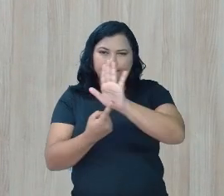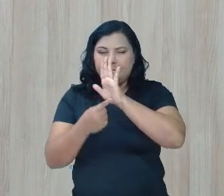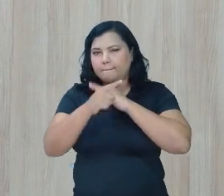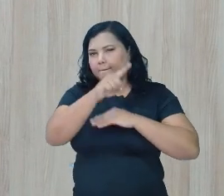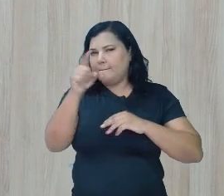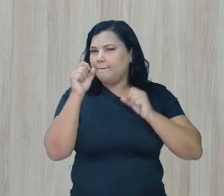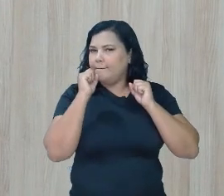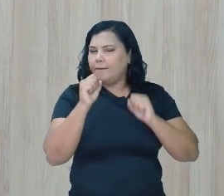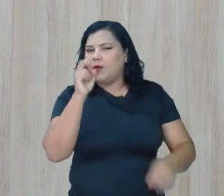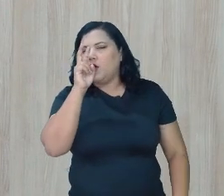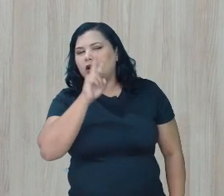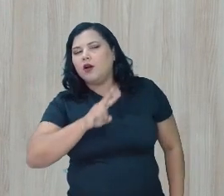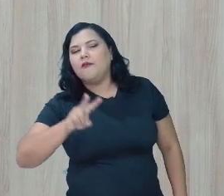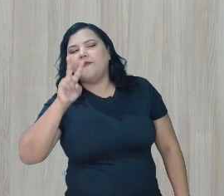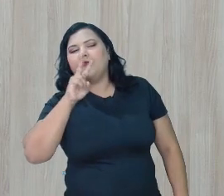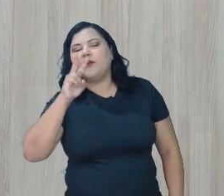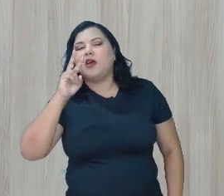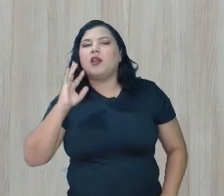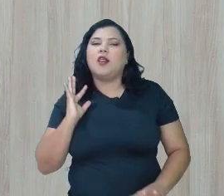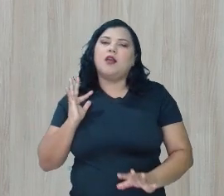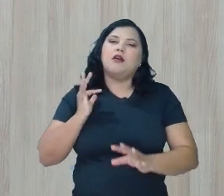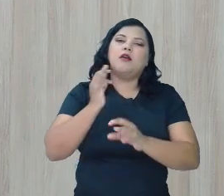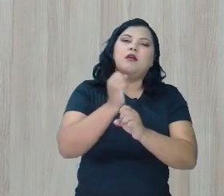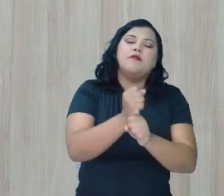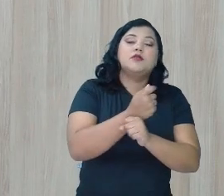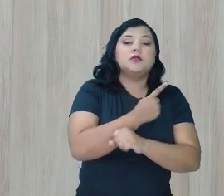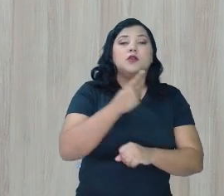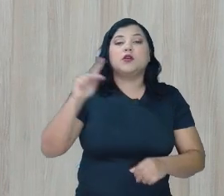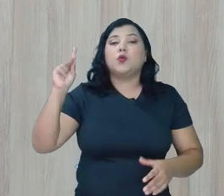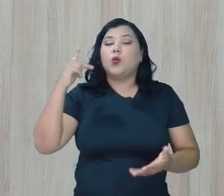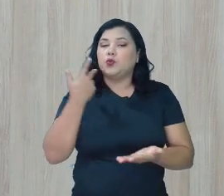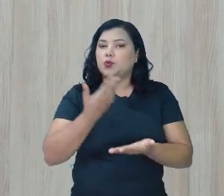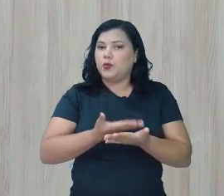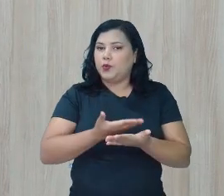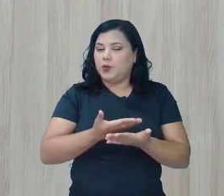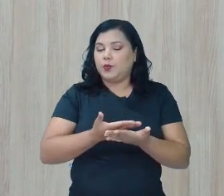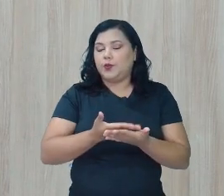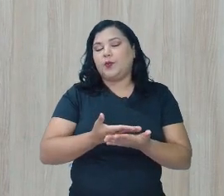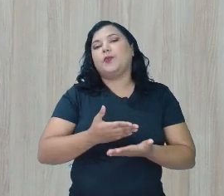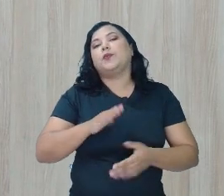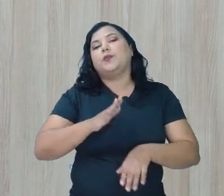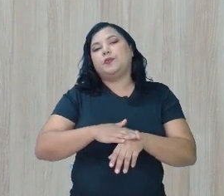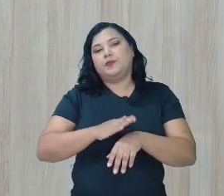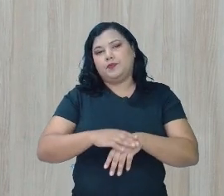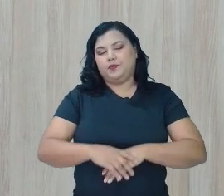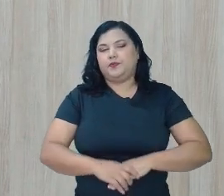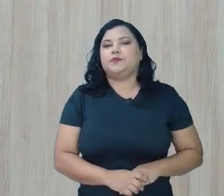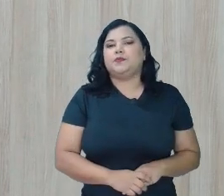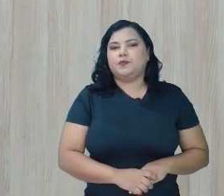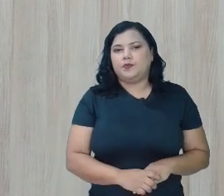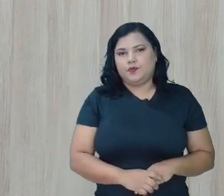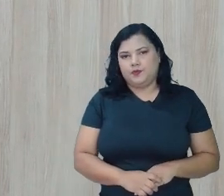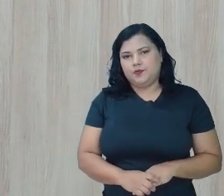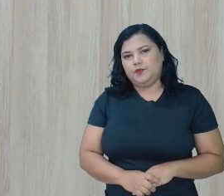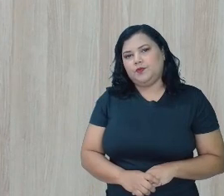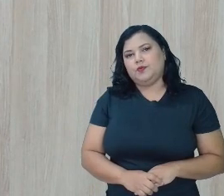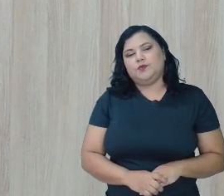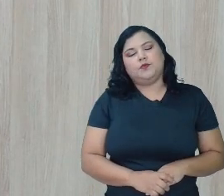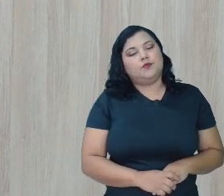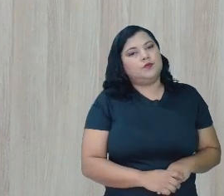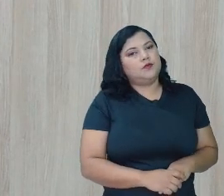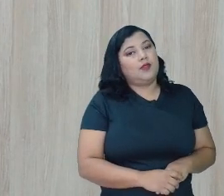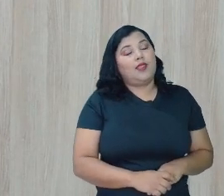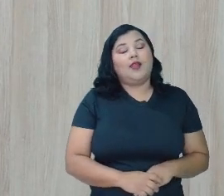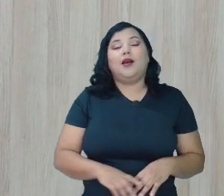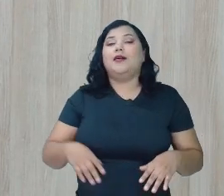revisar, vivenciar o conteúdo em outro momento. E aí é interessante na hora da explicação da aula, porque eu acredito que vocês nunca